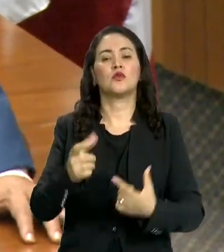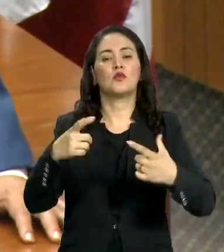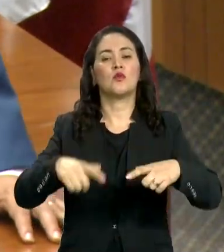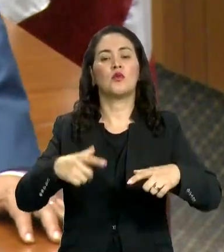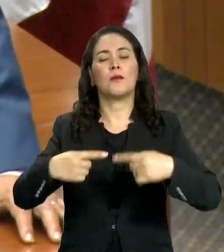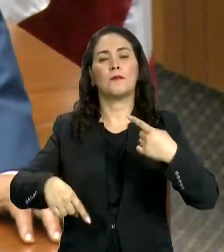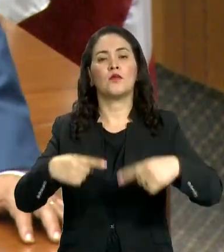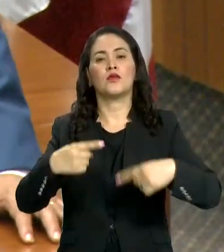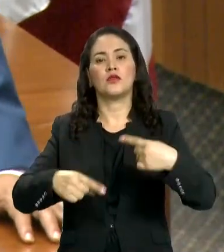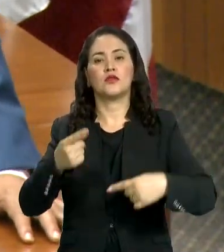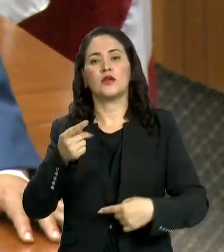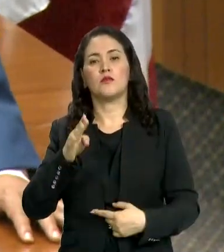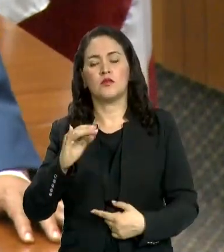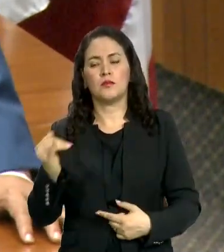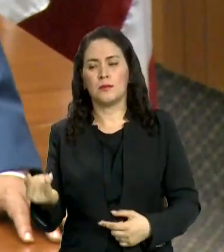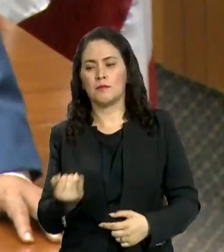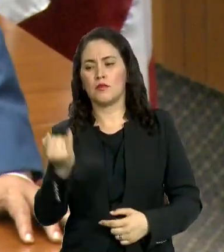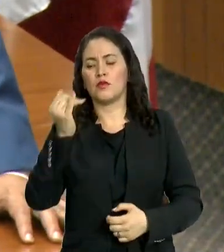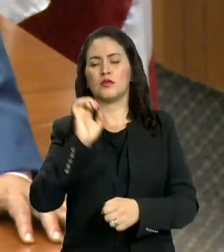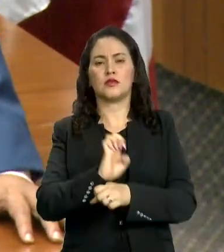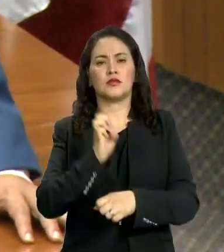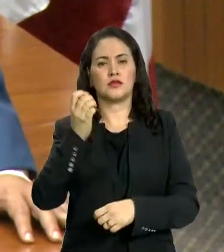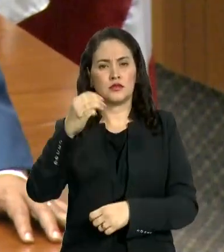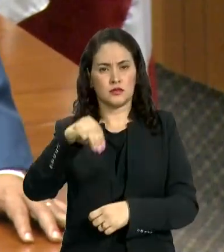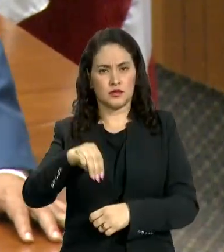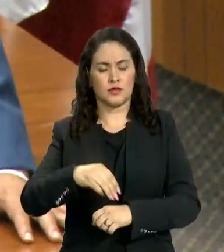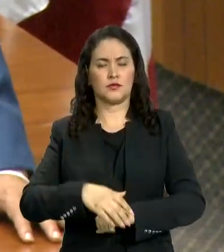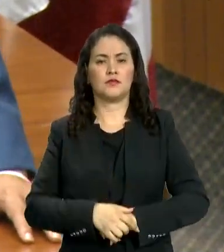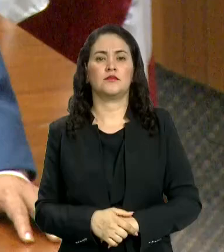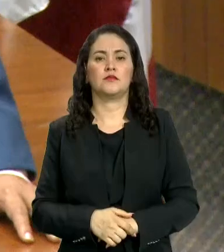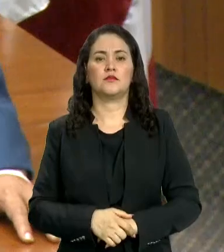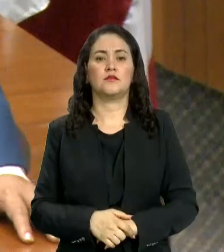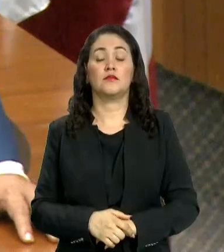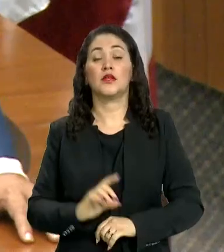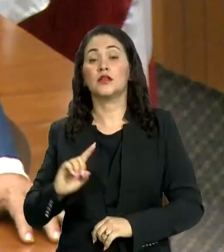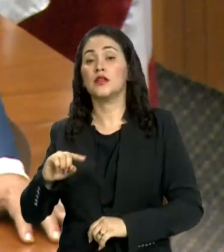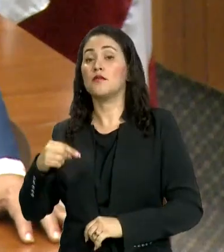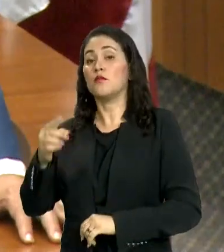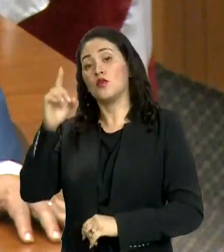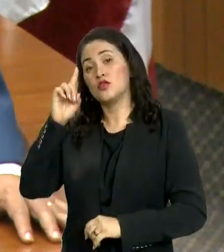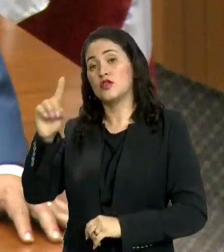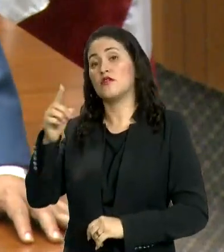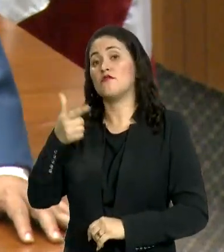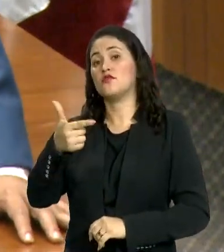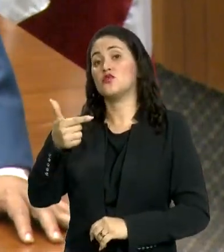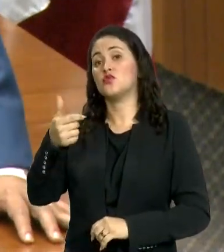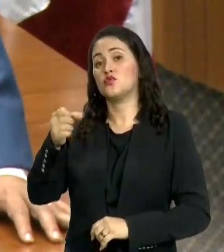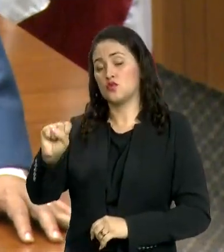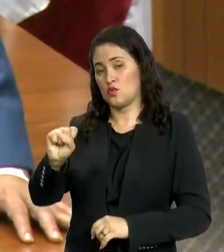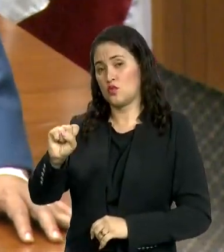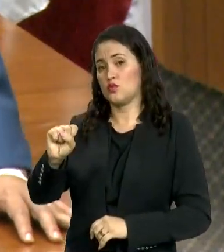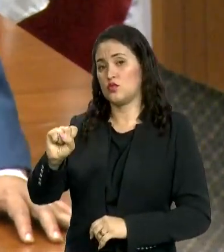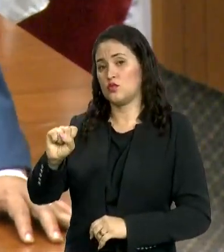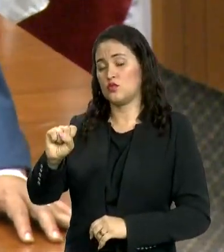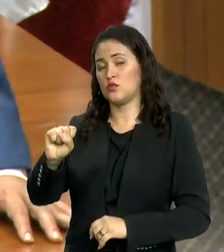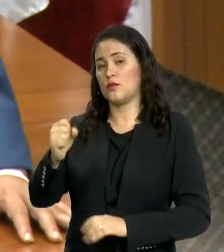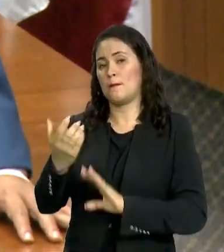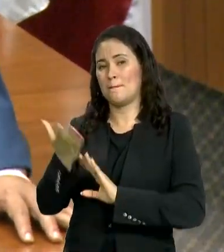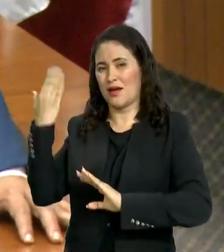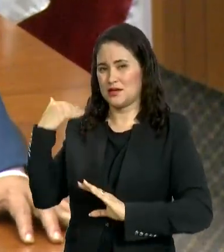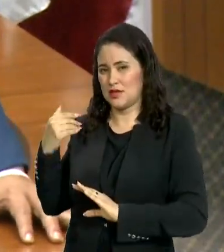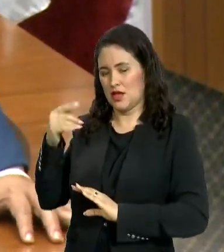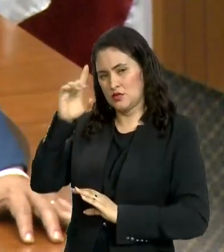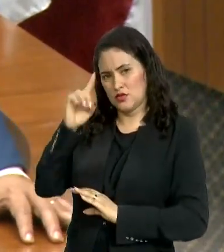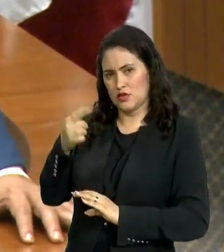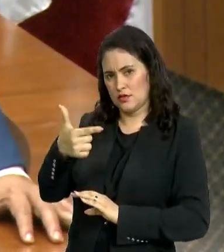importantíssima para o estado do Maranhão logo seguido no dia 2 estivemos em tapuru deputado Ricardo rius